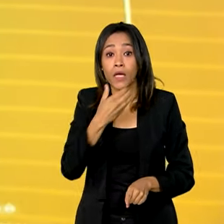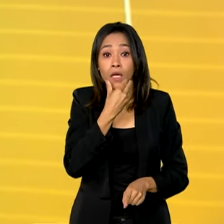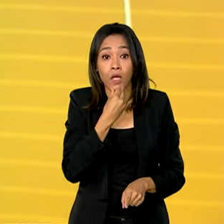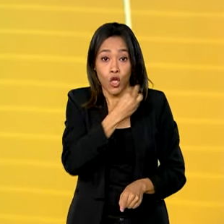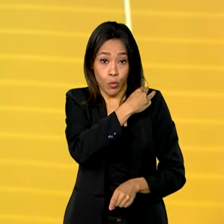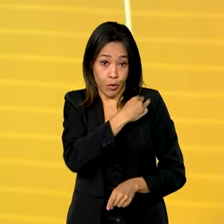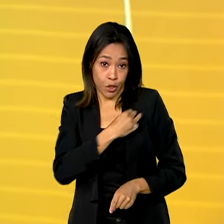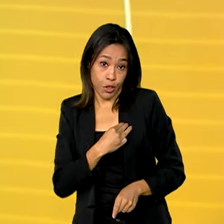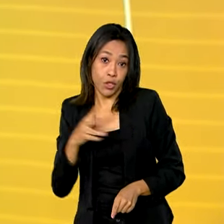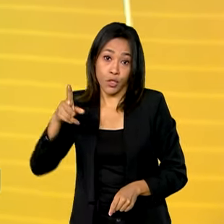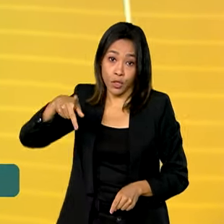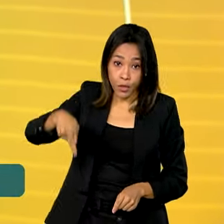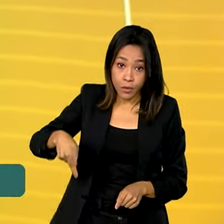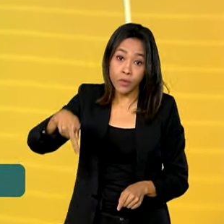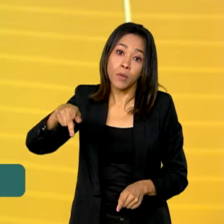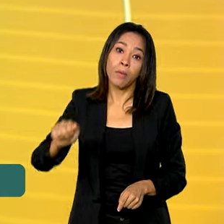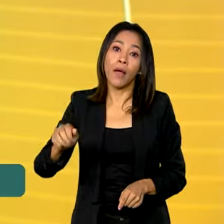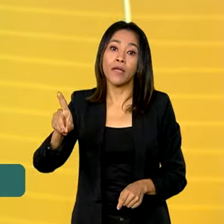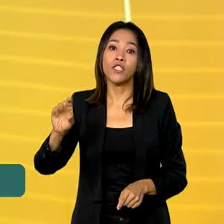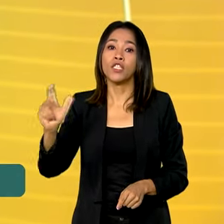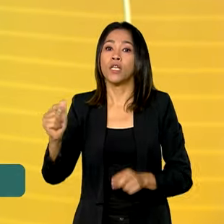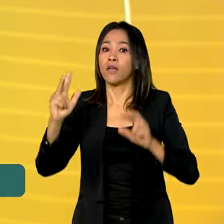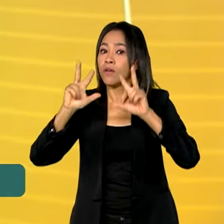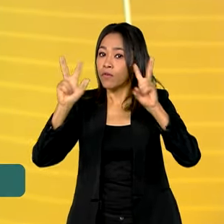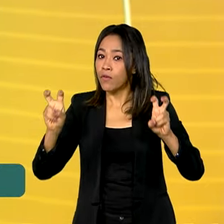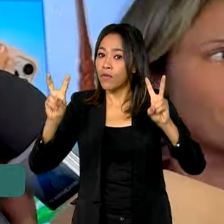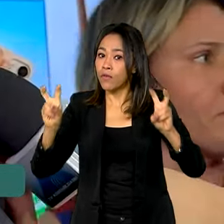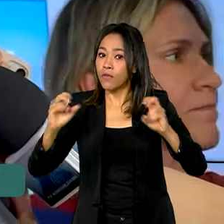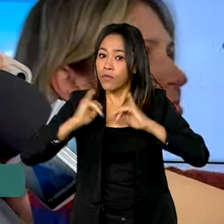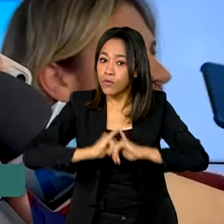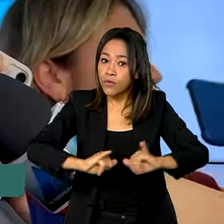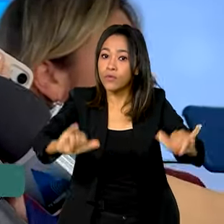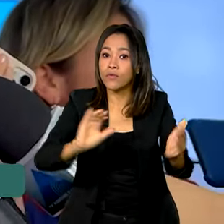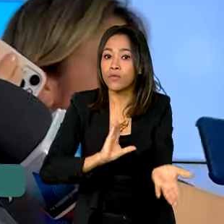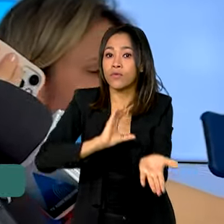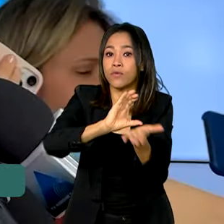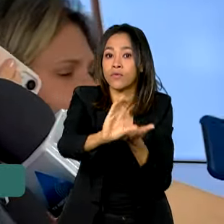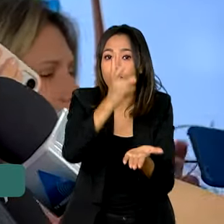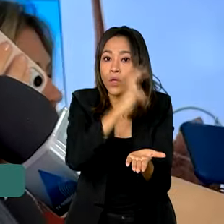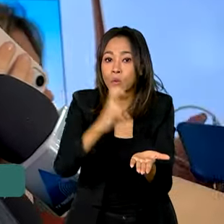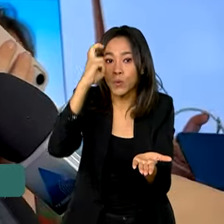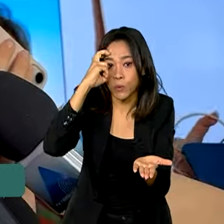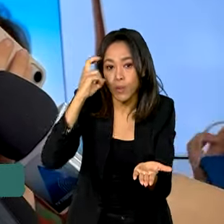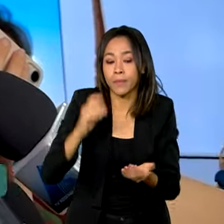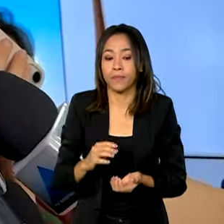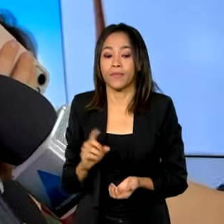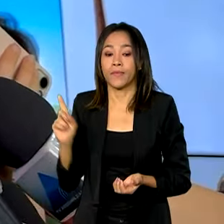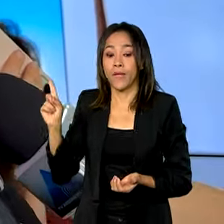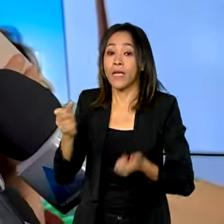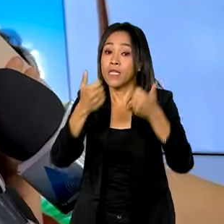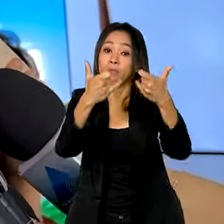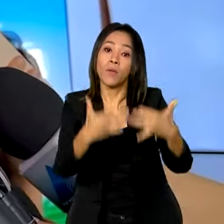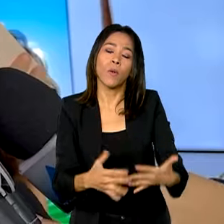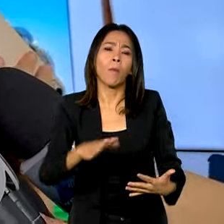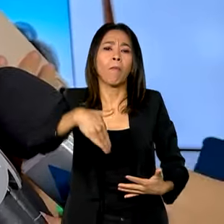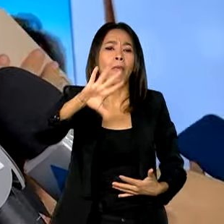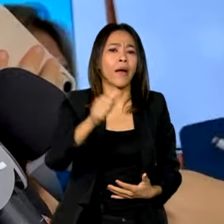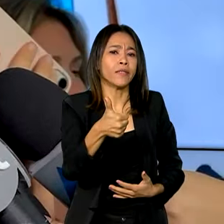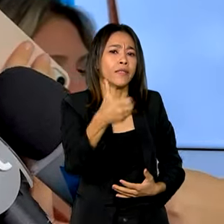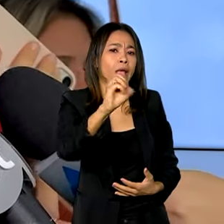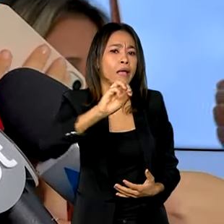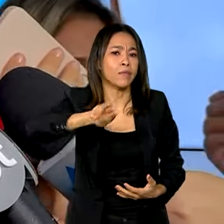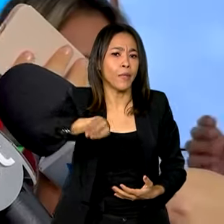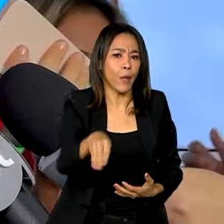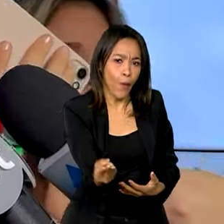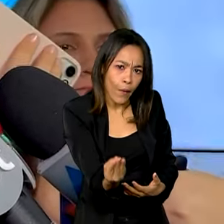recursos para a área da cultura no Rio Grande do Norte são mais de 10 milhões de reais de investimentos e